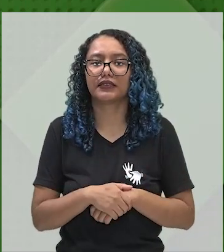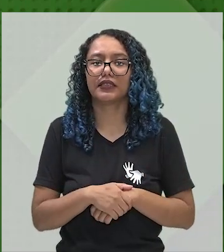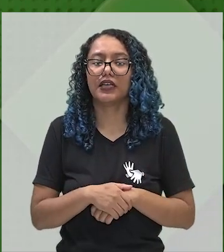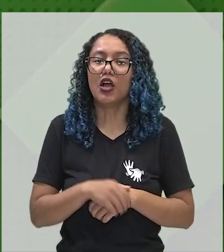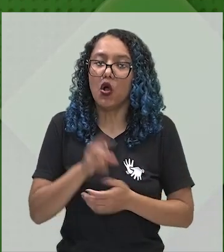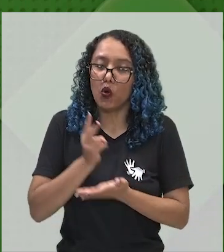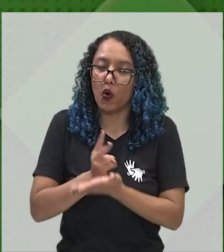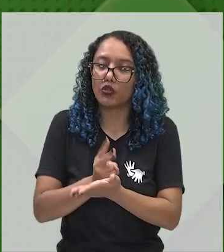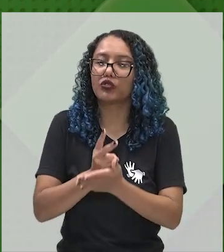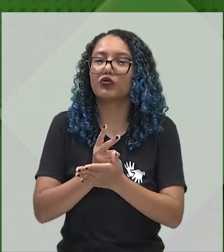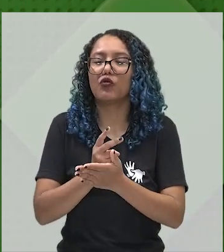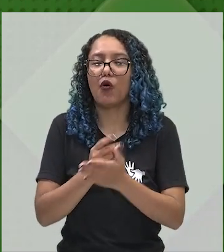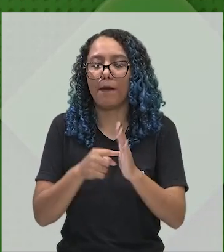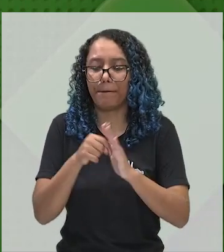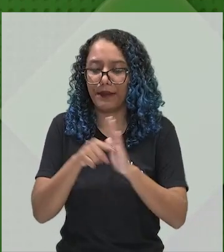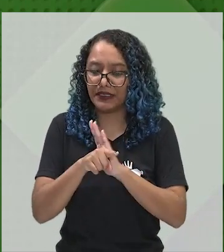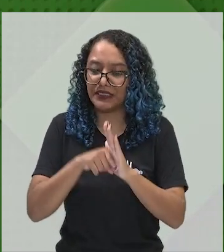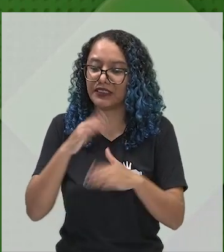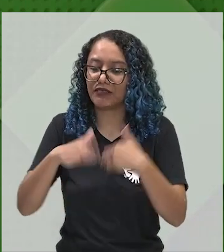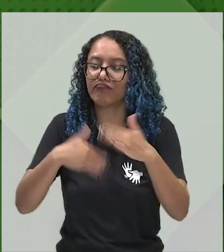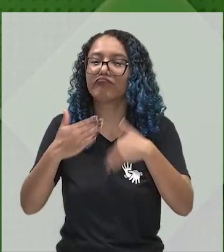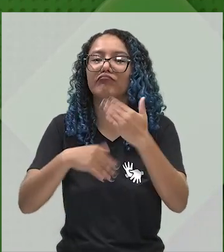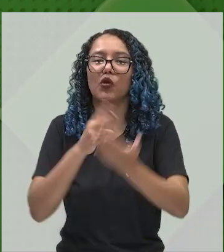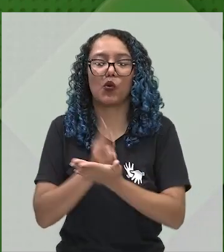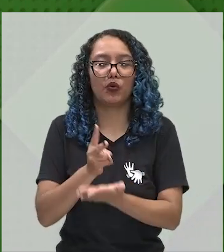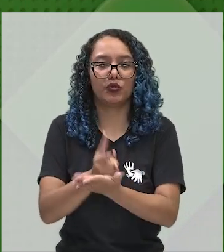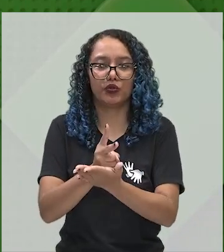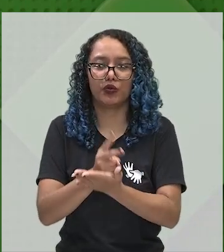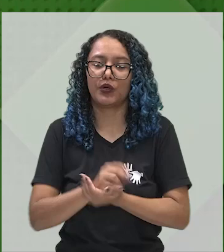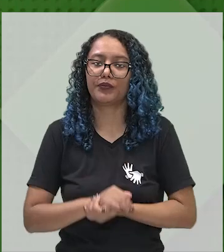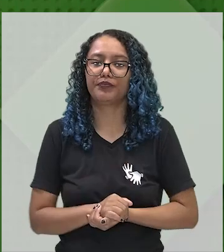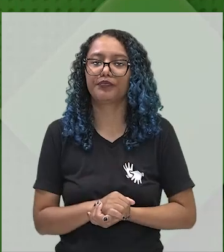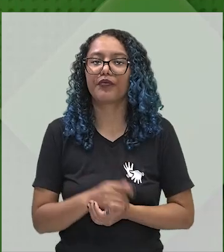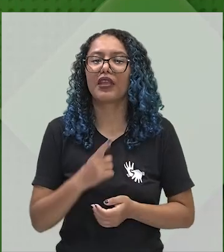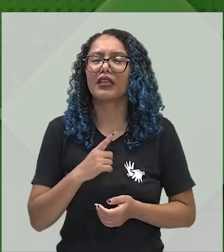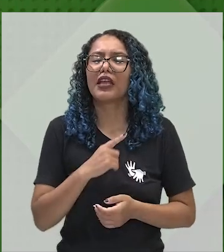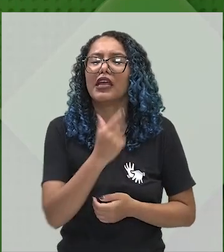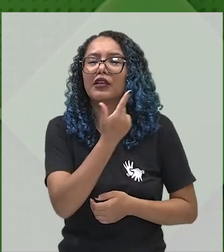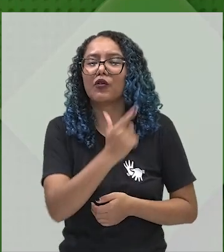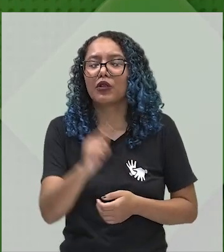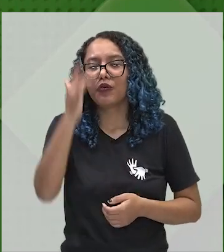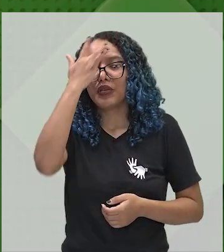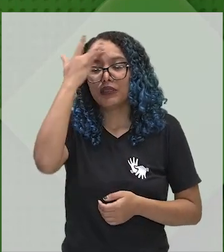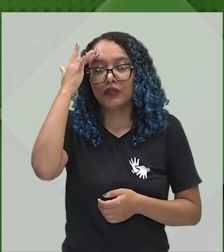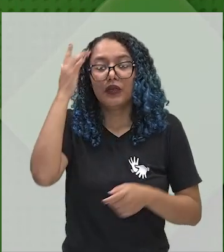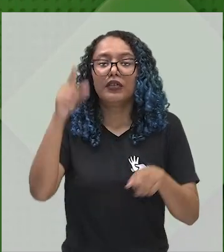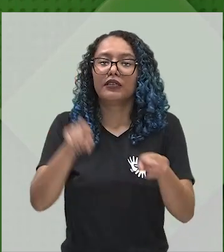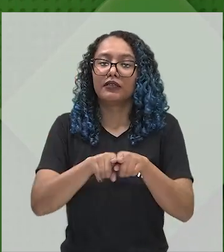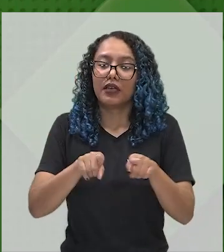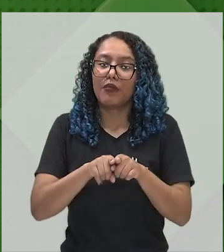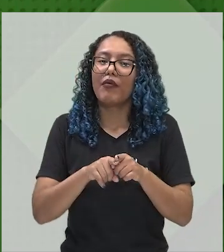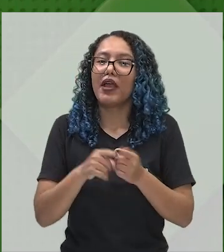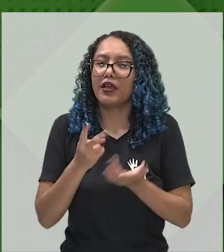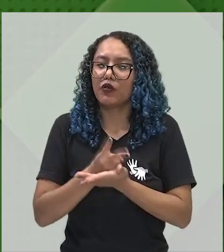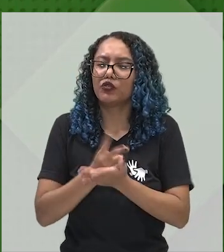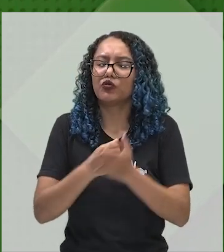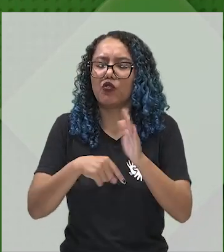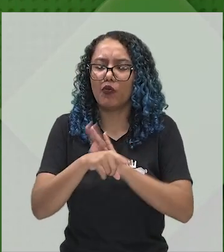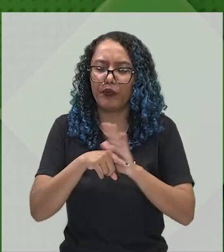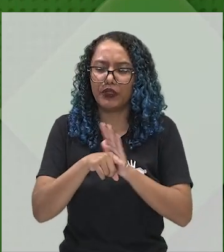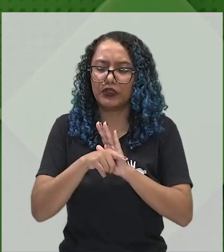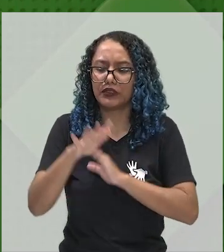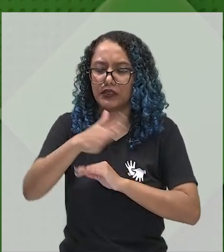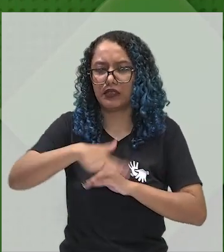por aí. Então, conforme a gente foi avançando na história, outras figuras, outros personagens entraram aí também,